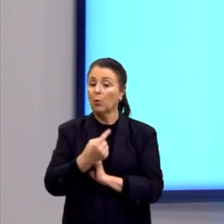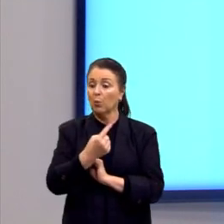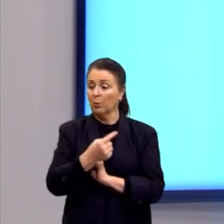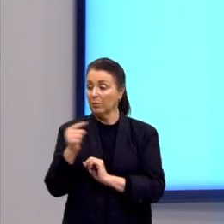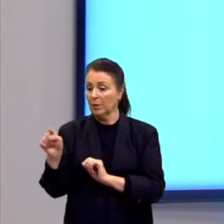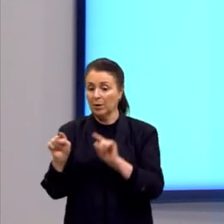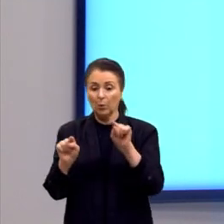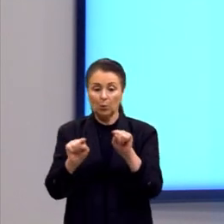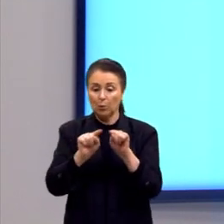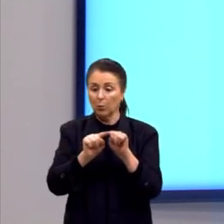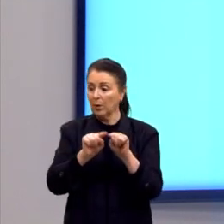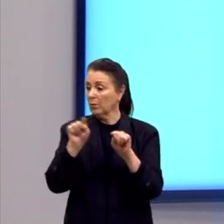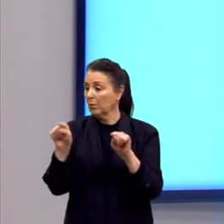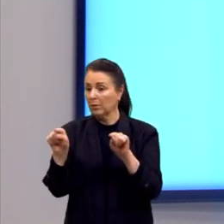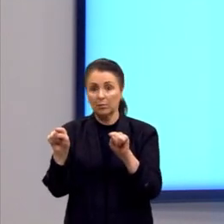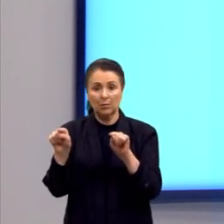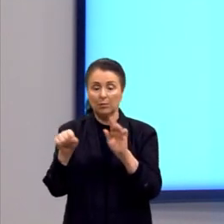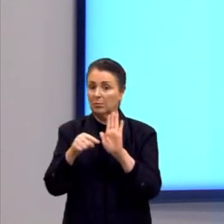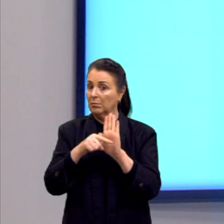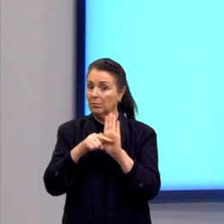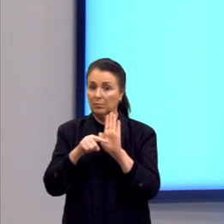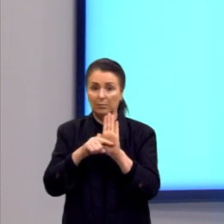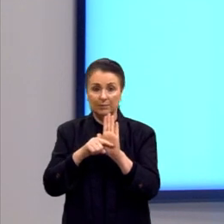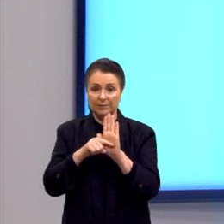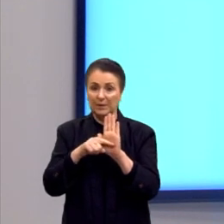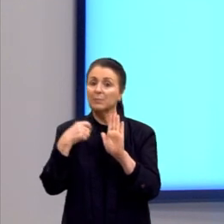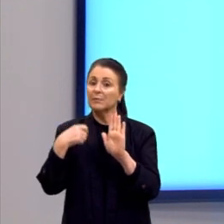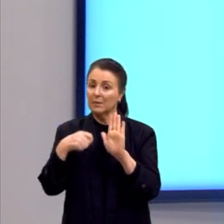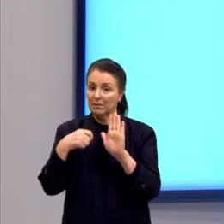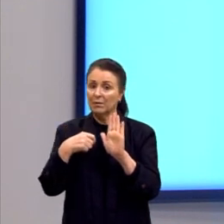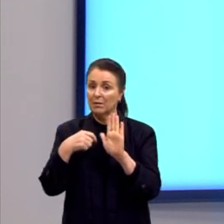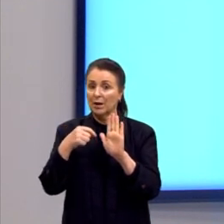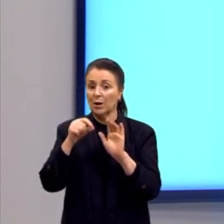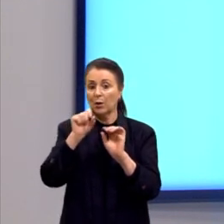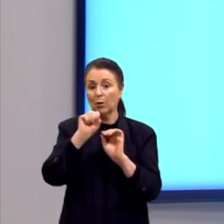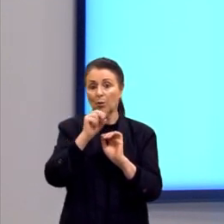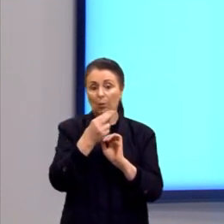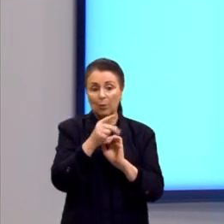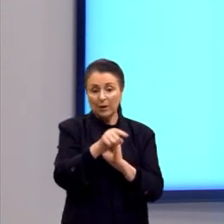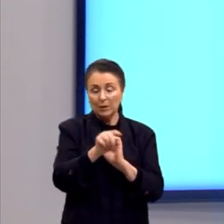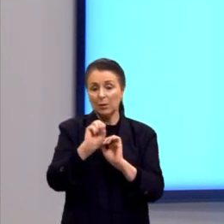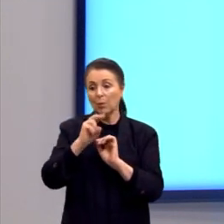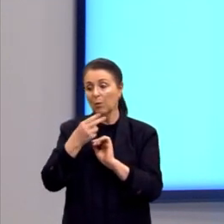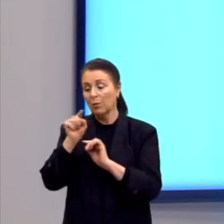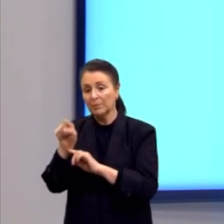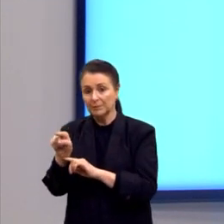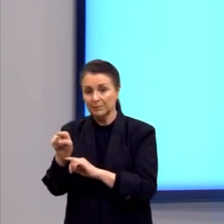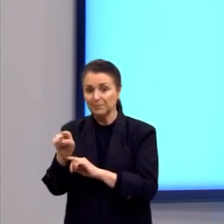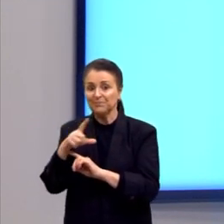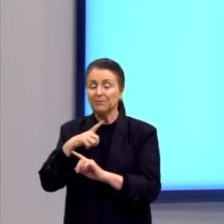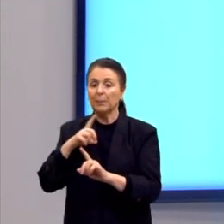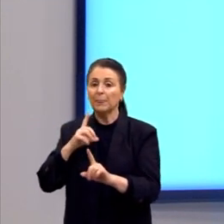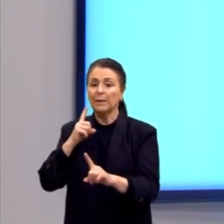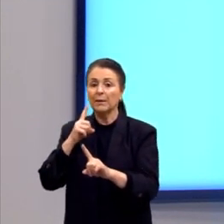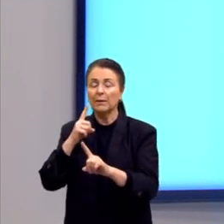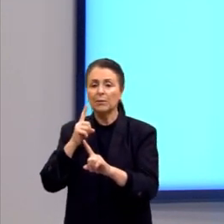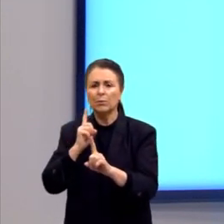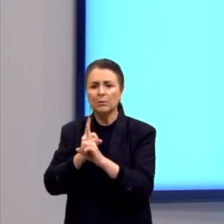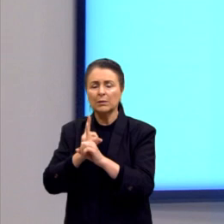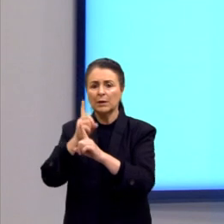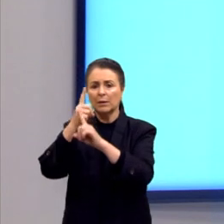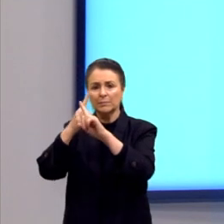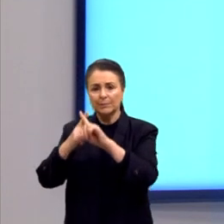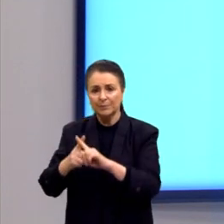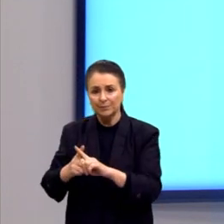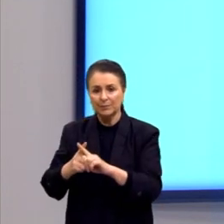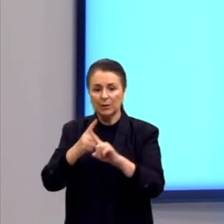desses valores ele é negativo ele tem um menos né E aí nós buscamos então mapa para chegar no produto quatro